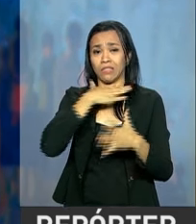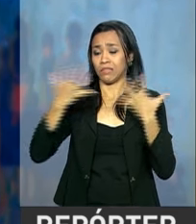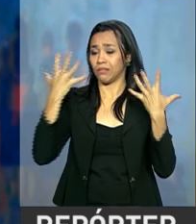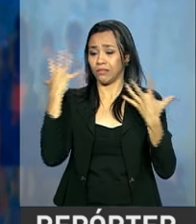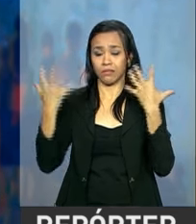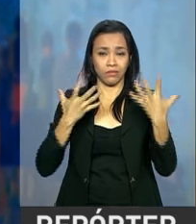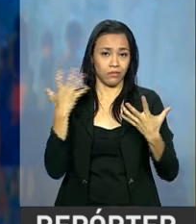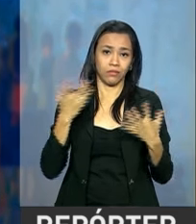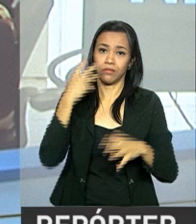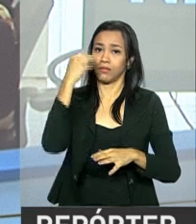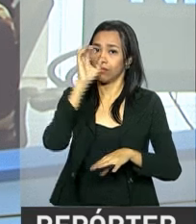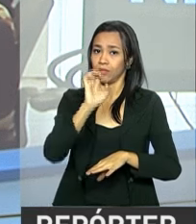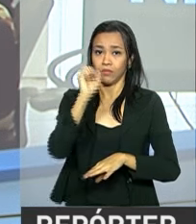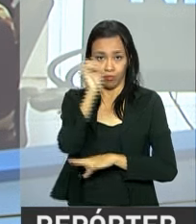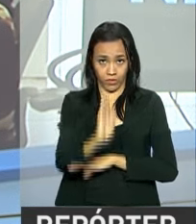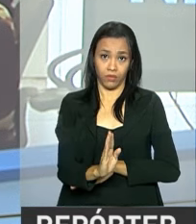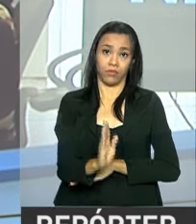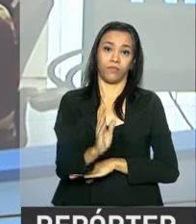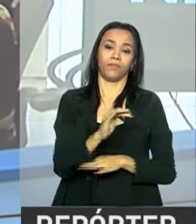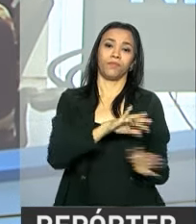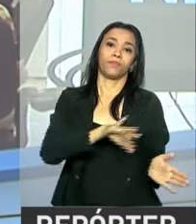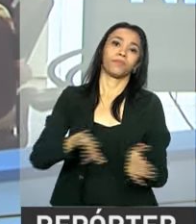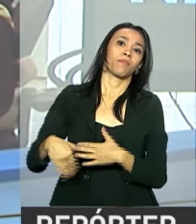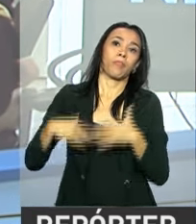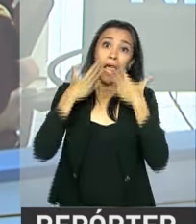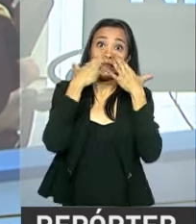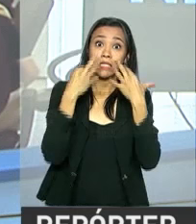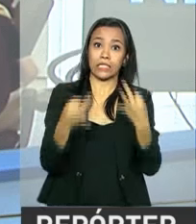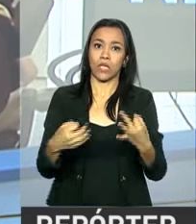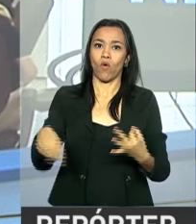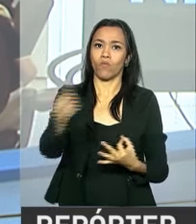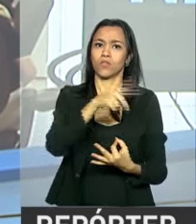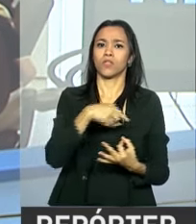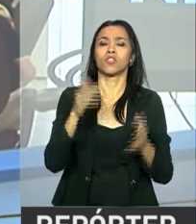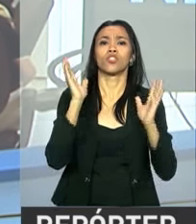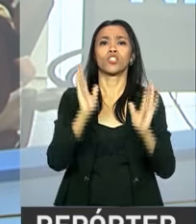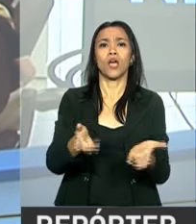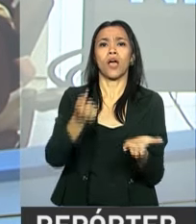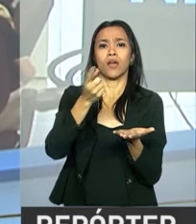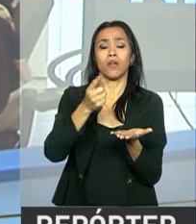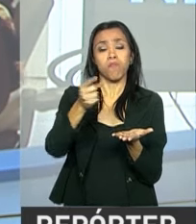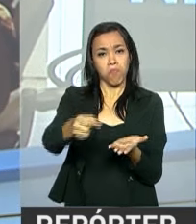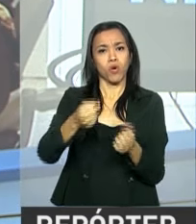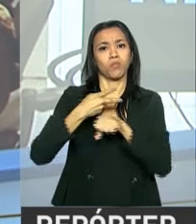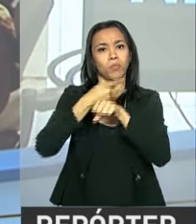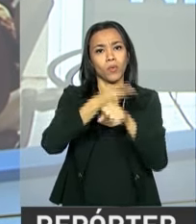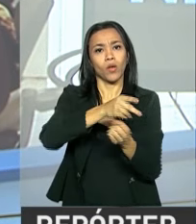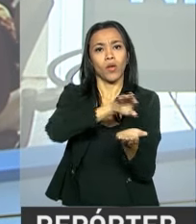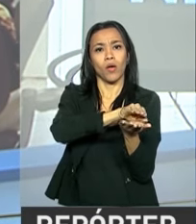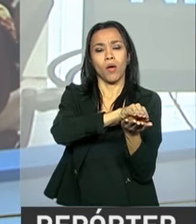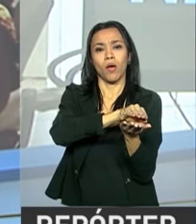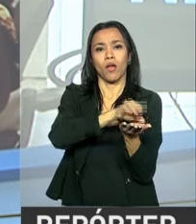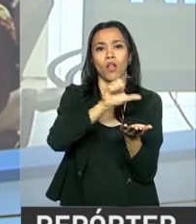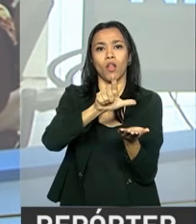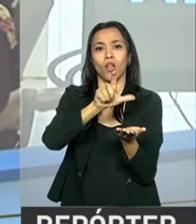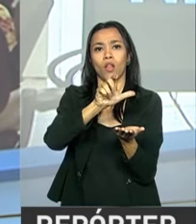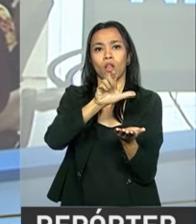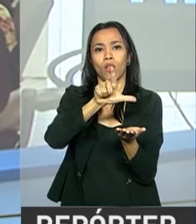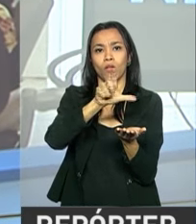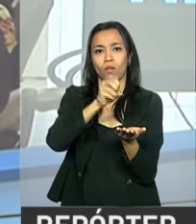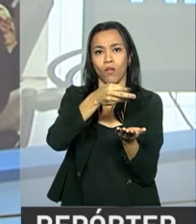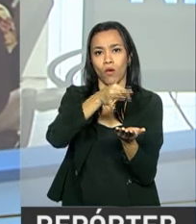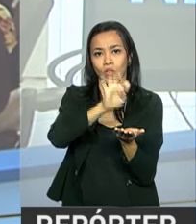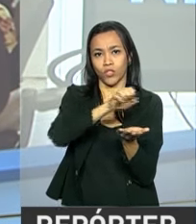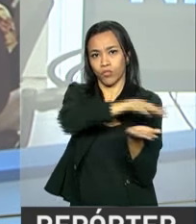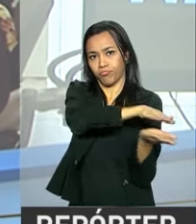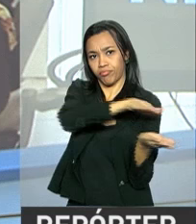solvência do Estado brasileiro. E atenção contribuinte, já está disponível a consulta ao segundo lote de restituição do imposto